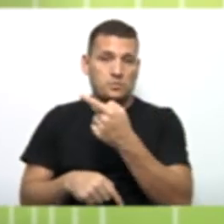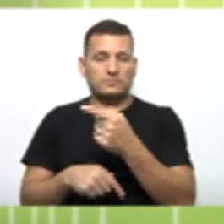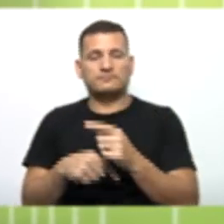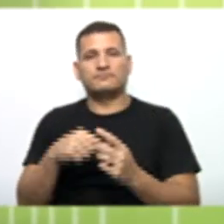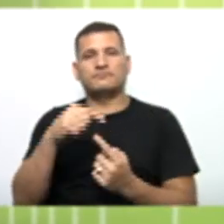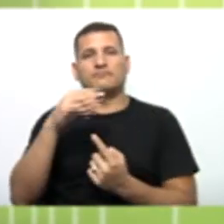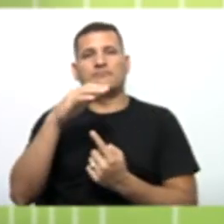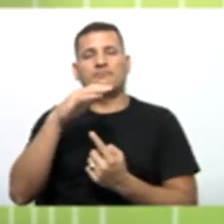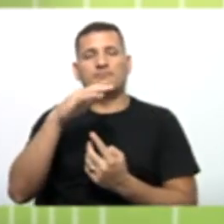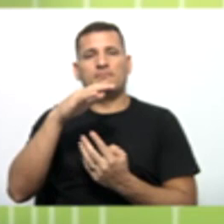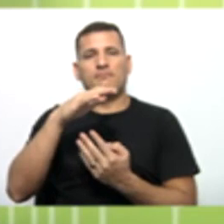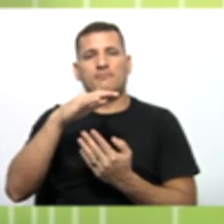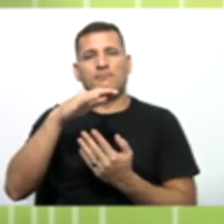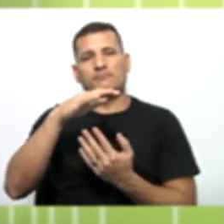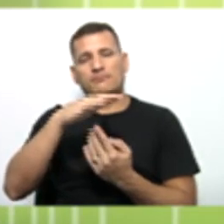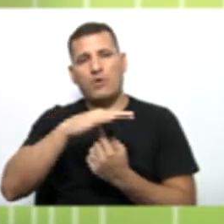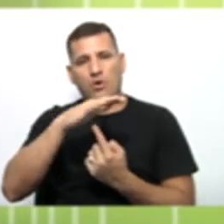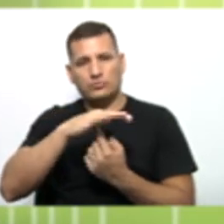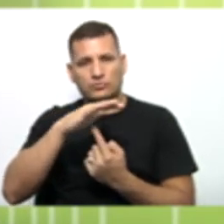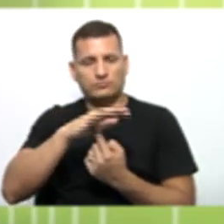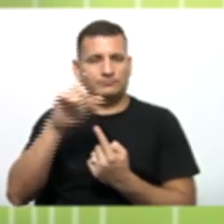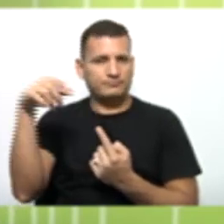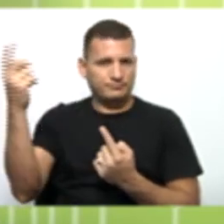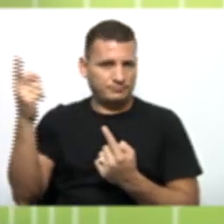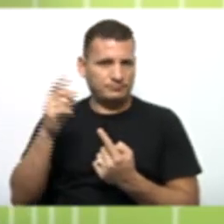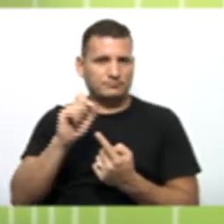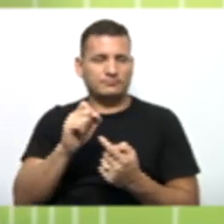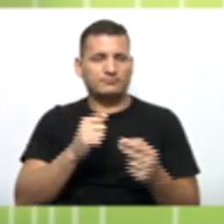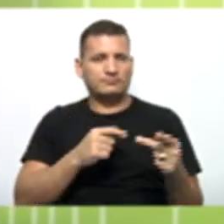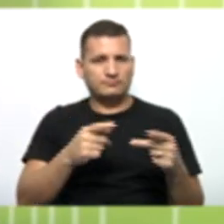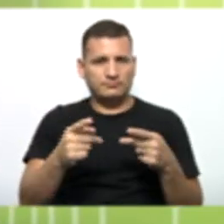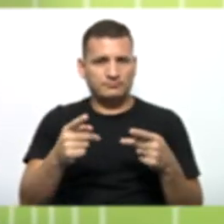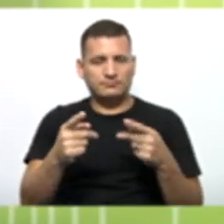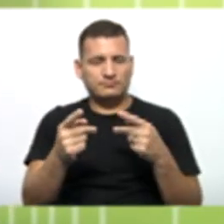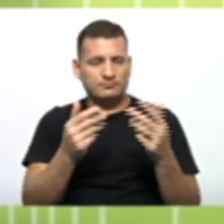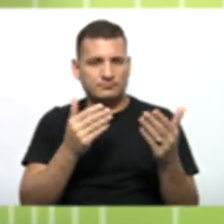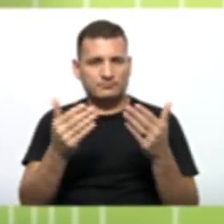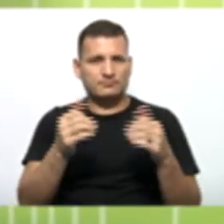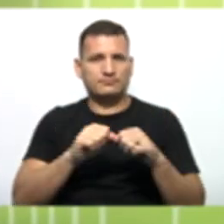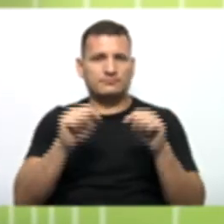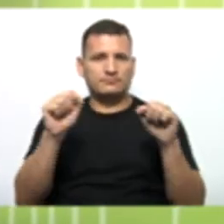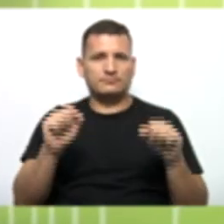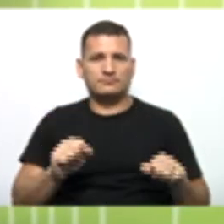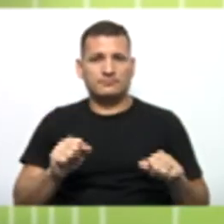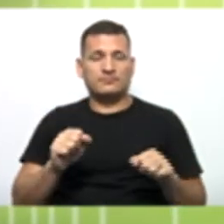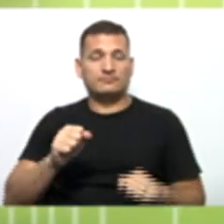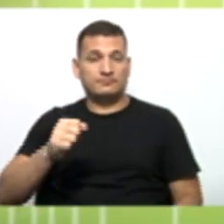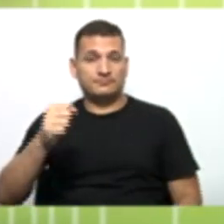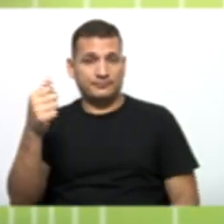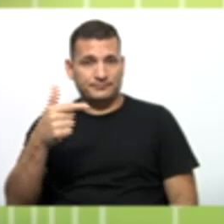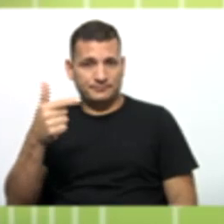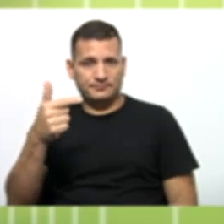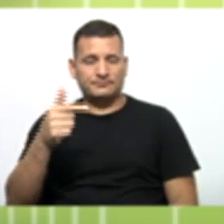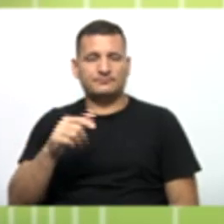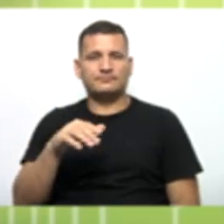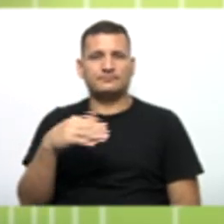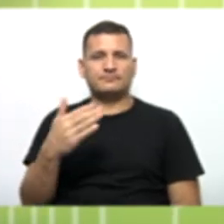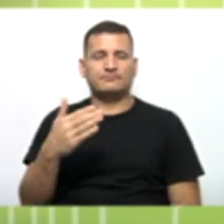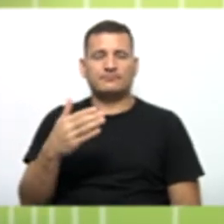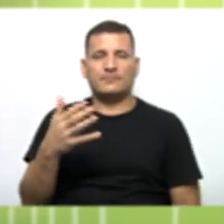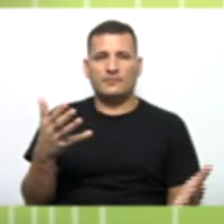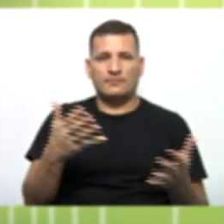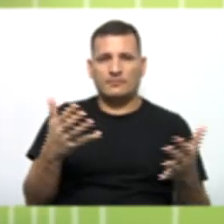ser o quê? Projetos e análise de sistemas 2. Então, assim, o que vocês viram aqui